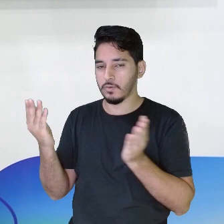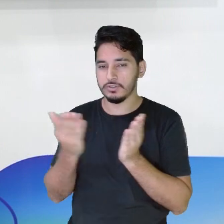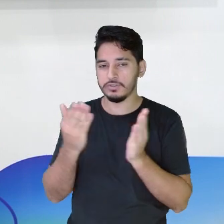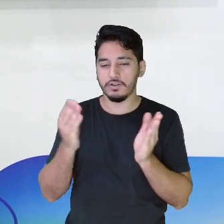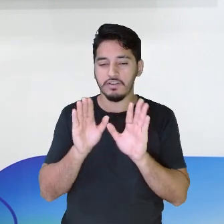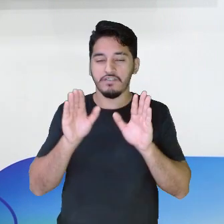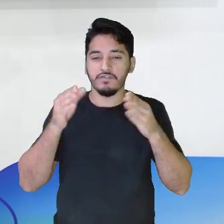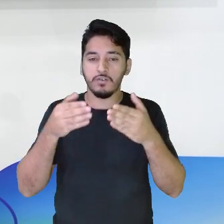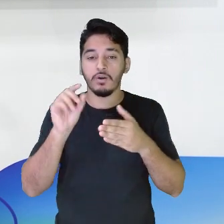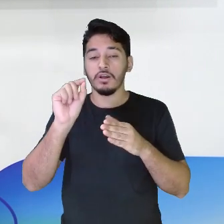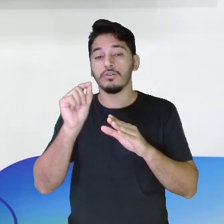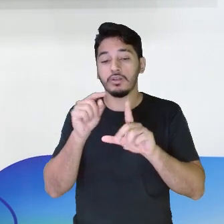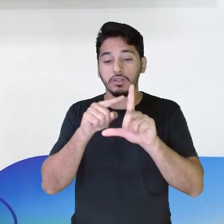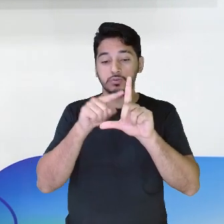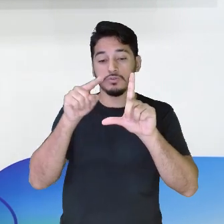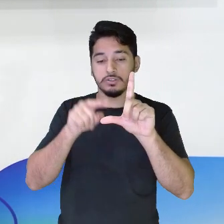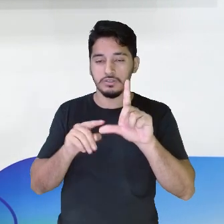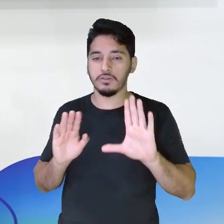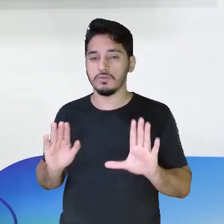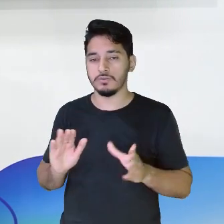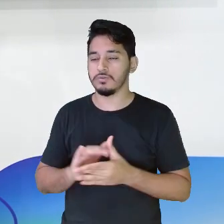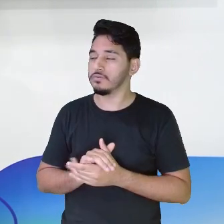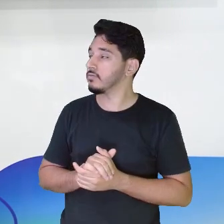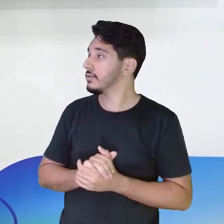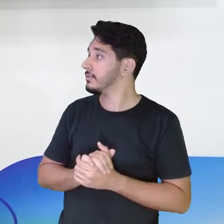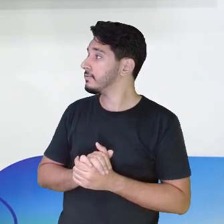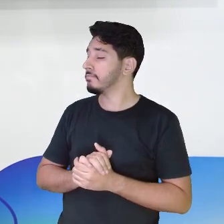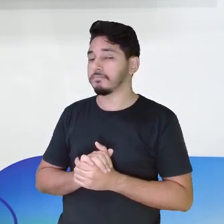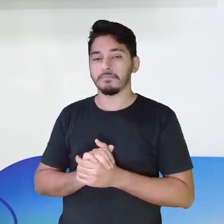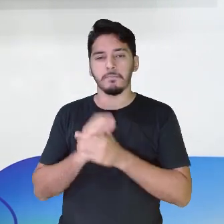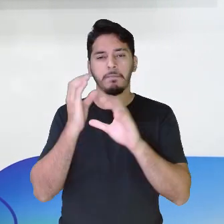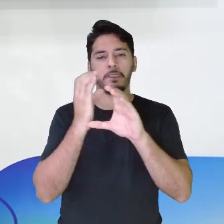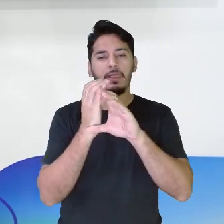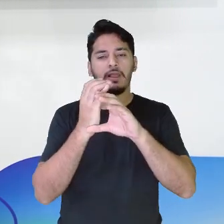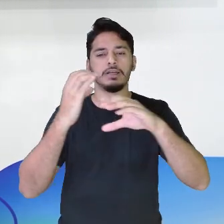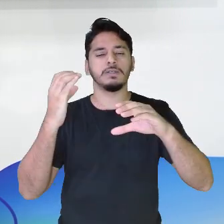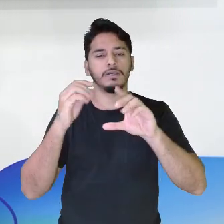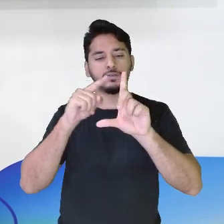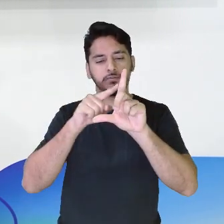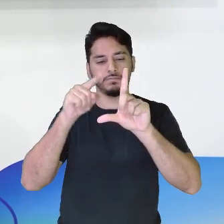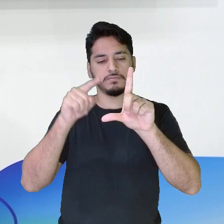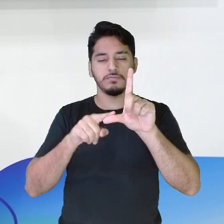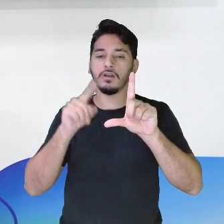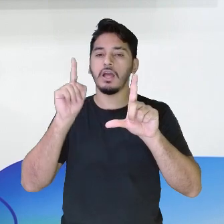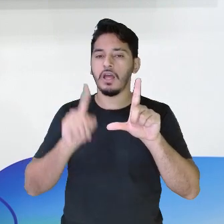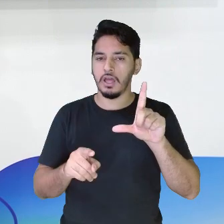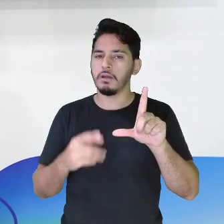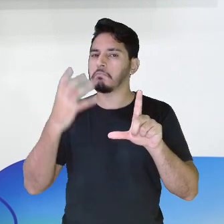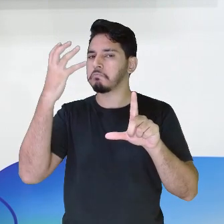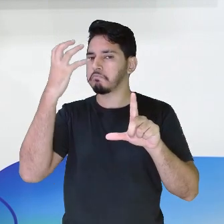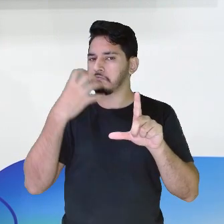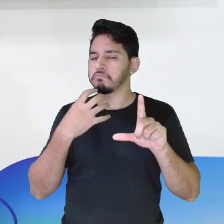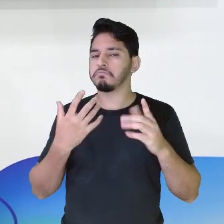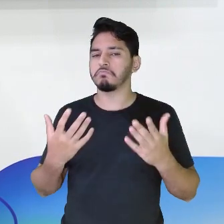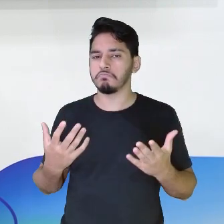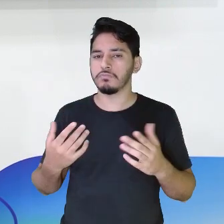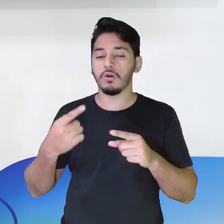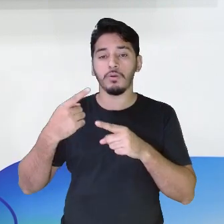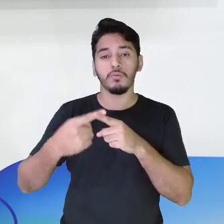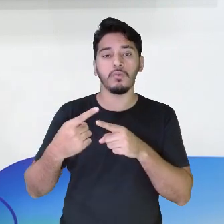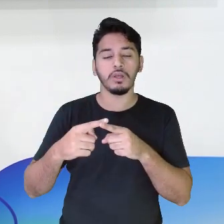vai focar nos ângulos, certo? Então, na engenharia, essa questão dos ângulos é levada muito a sério.